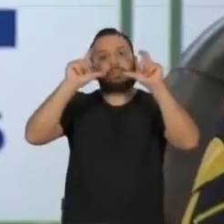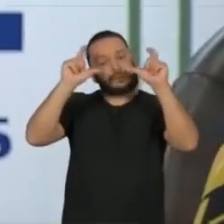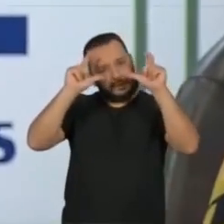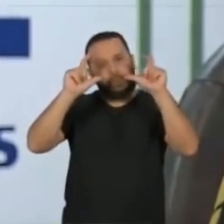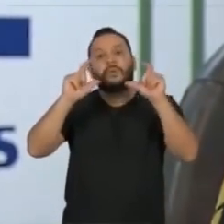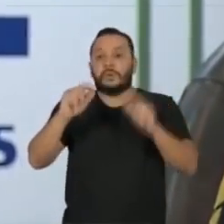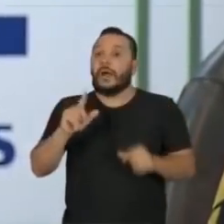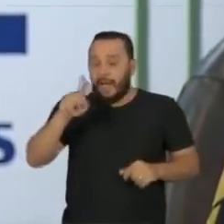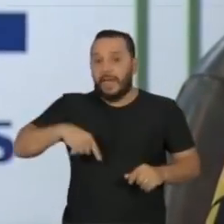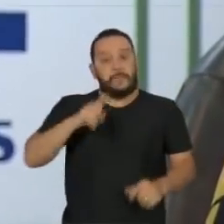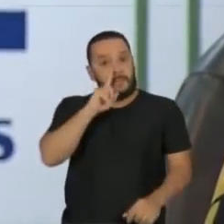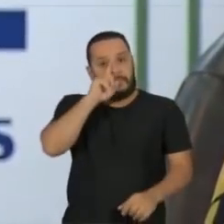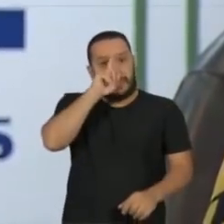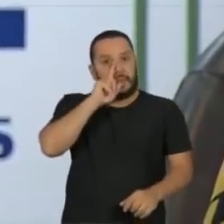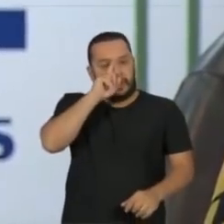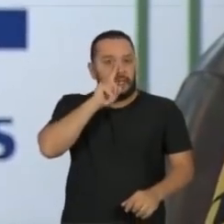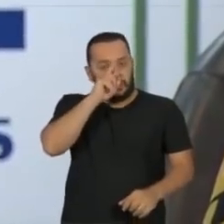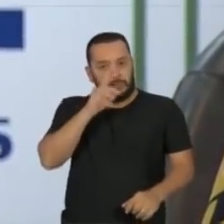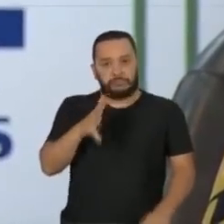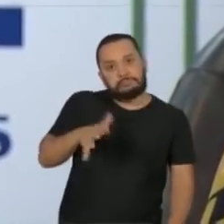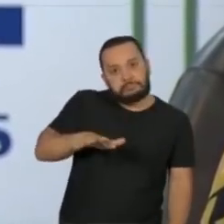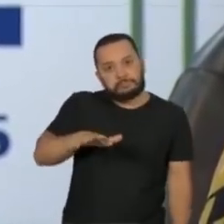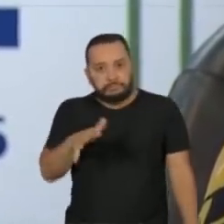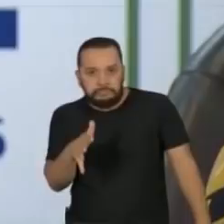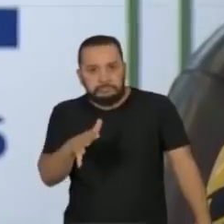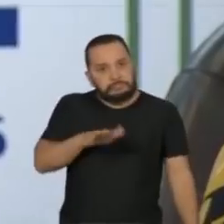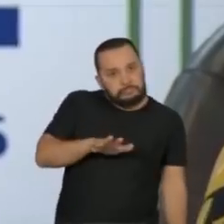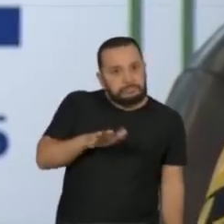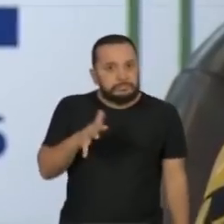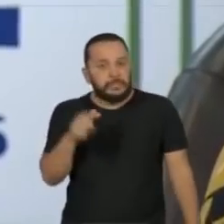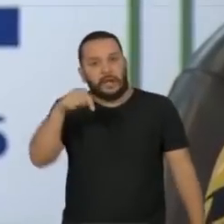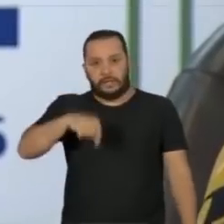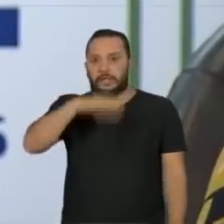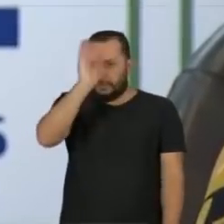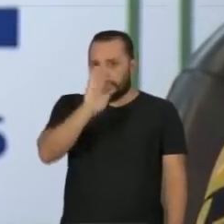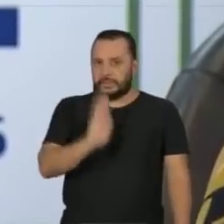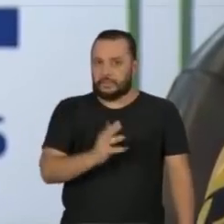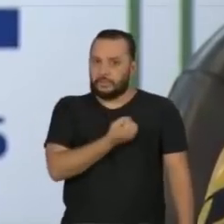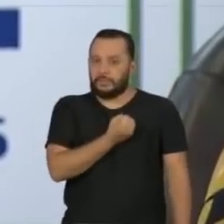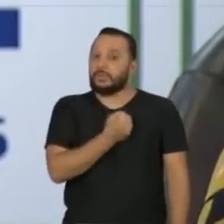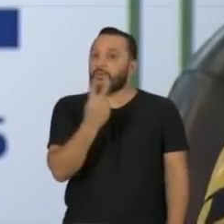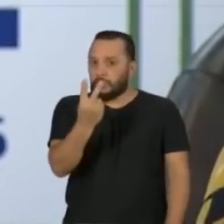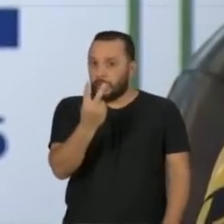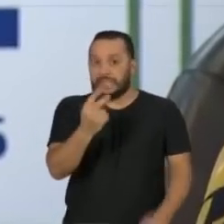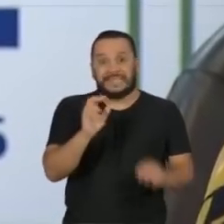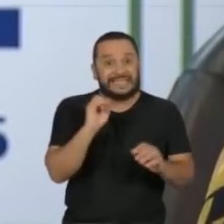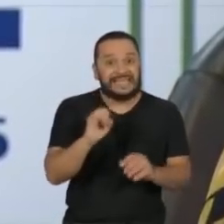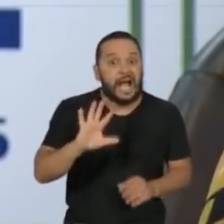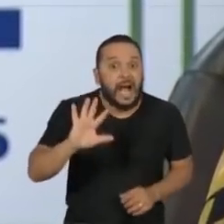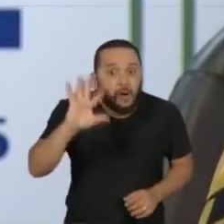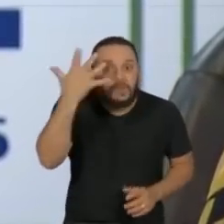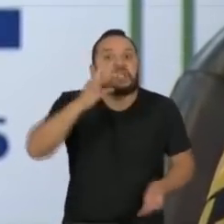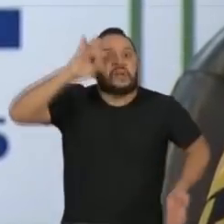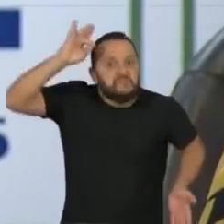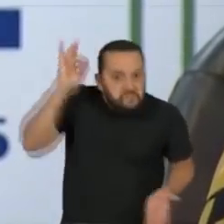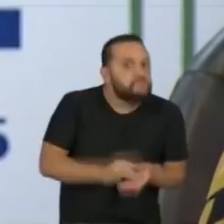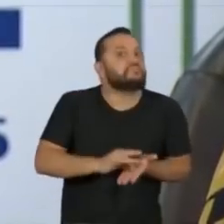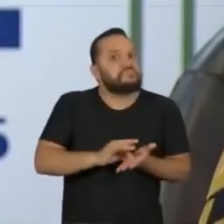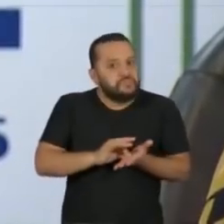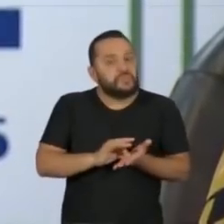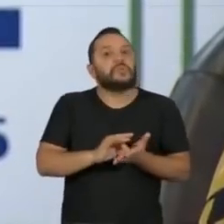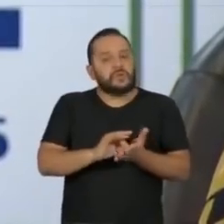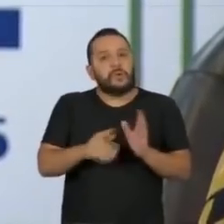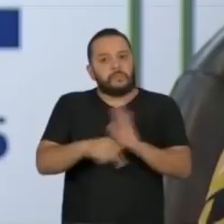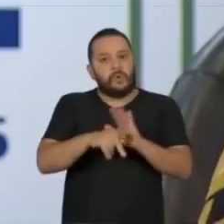chama perigo iminente, e se nós tivermos, quando nós tivermos o primeiro caso confirmado, nós